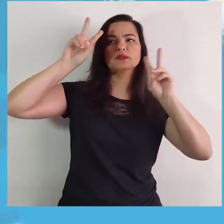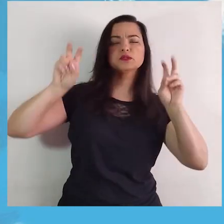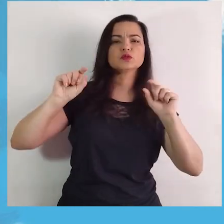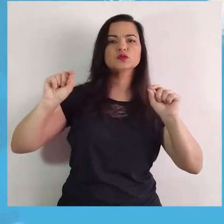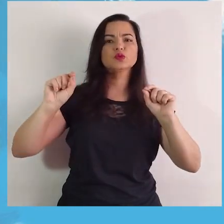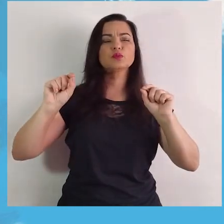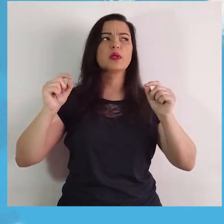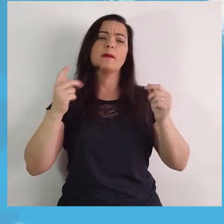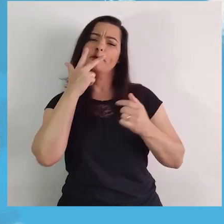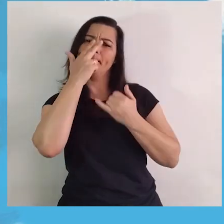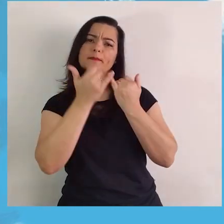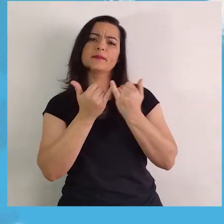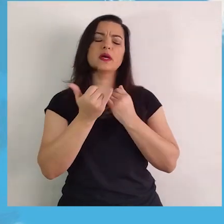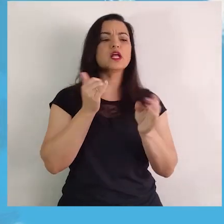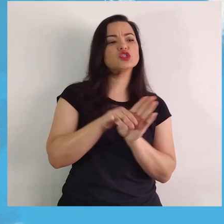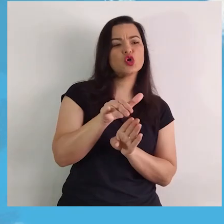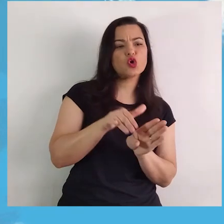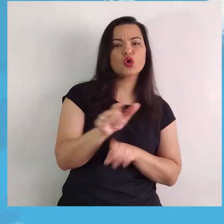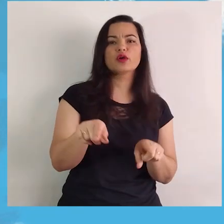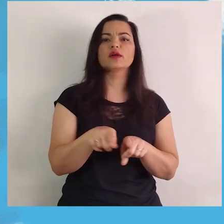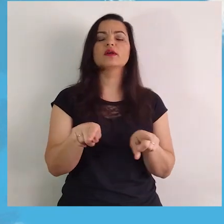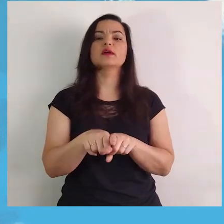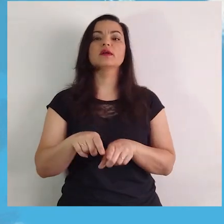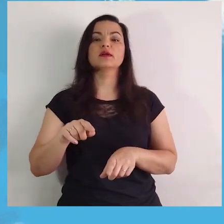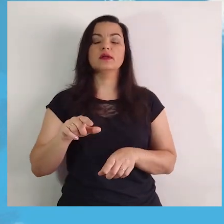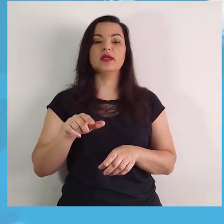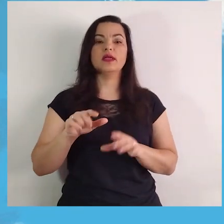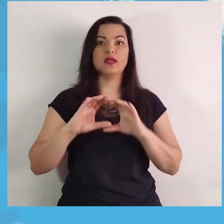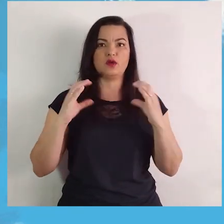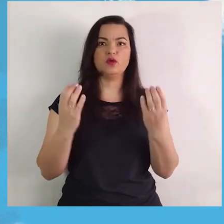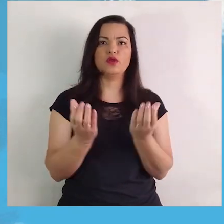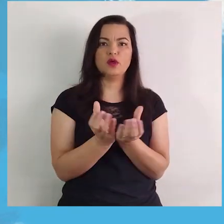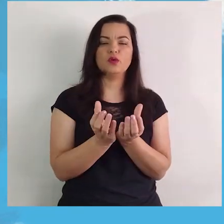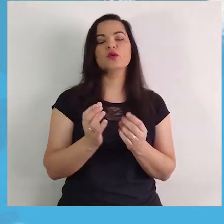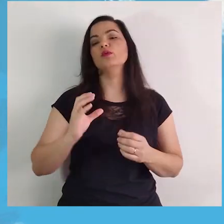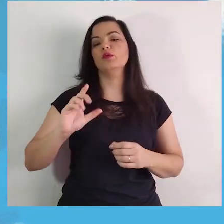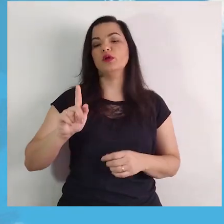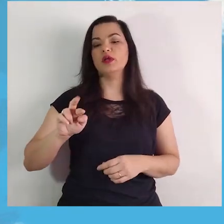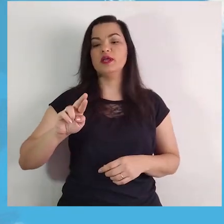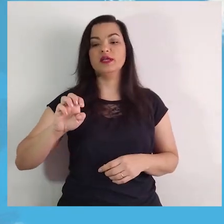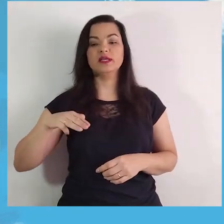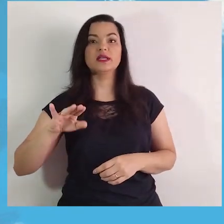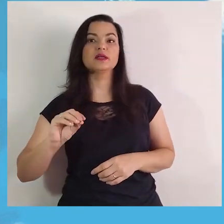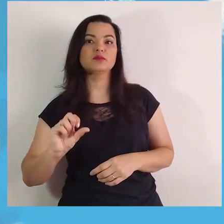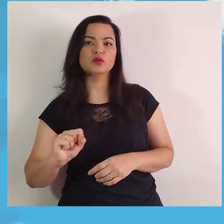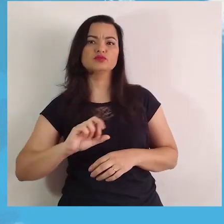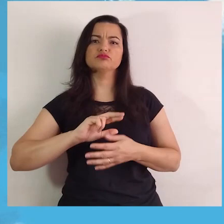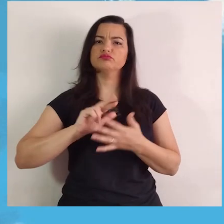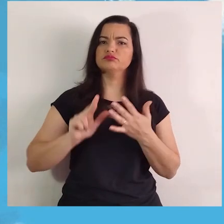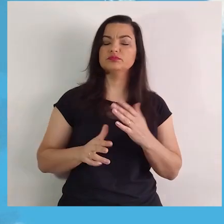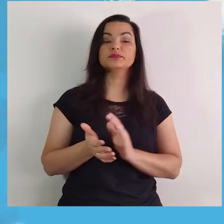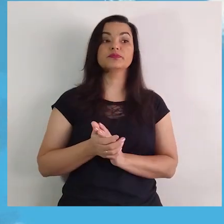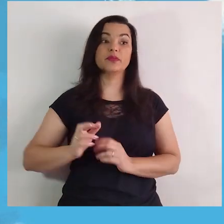também com conselhos, com grêmios e assim por diante. Os ratos tinham um